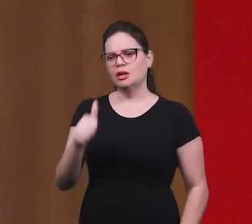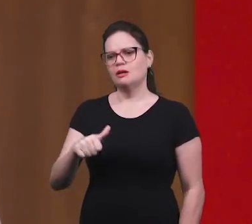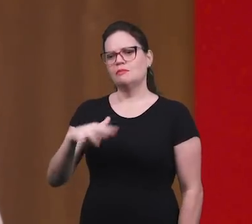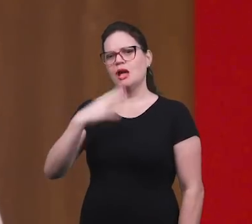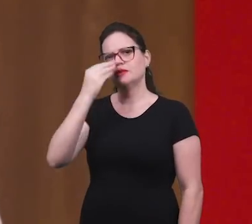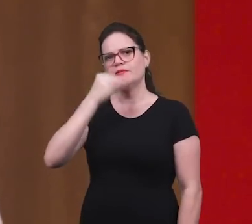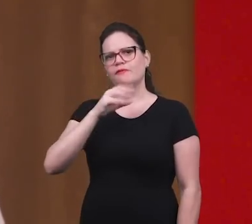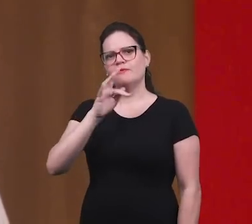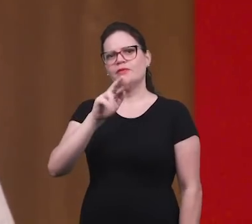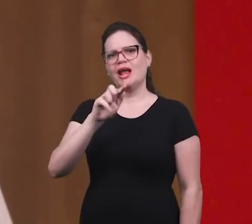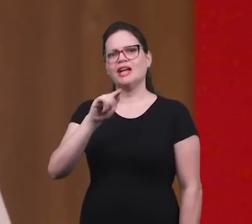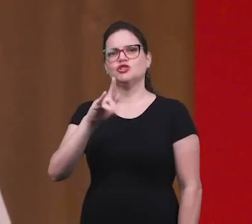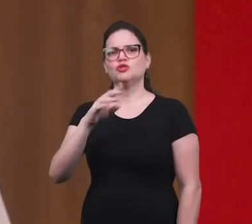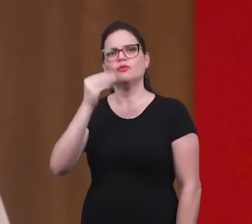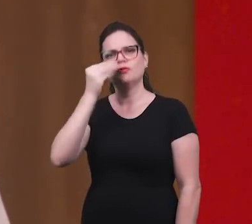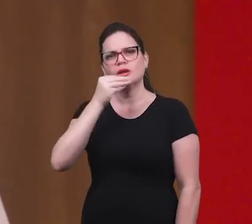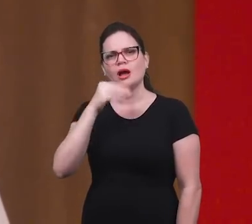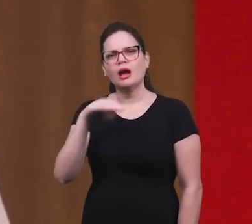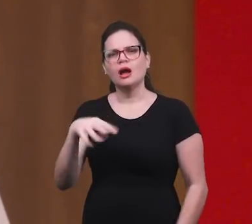Boa palavra. Então,